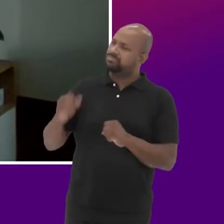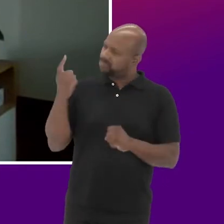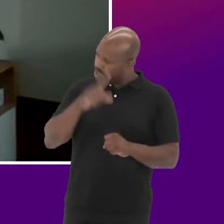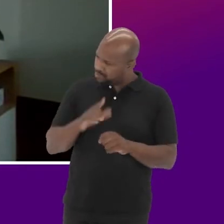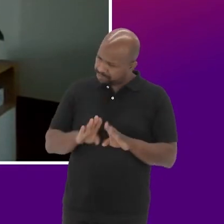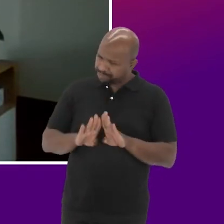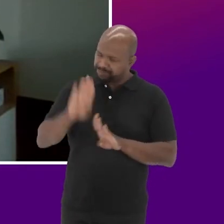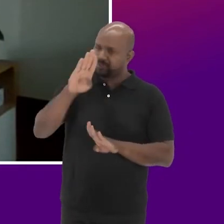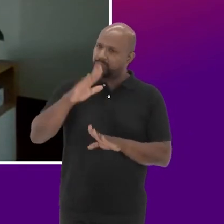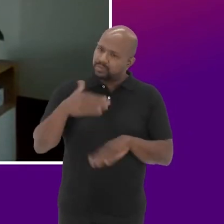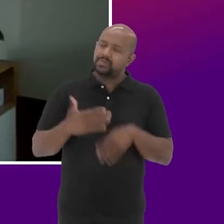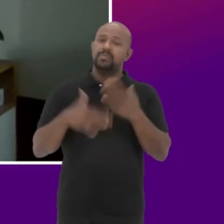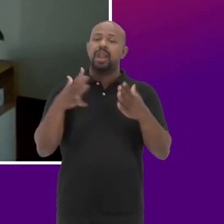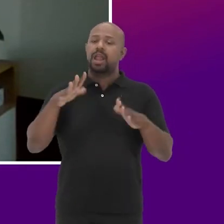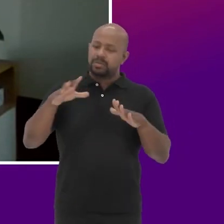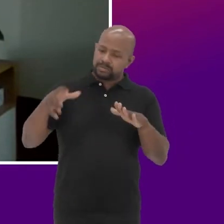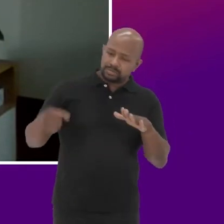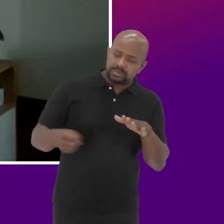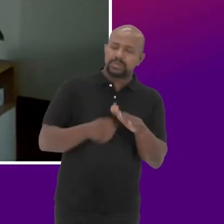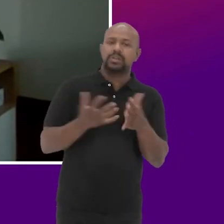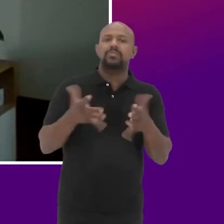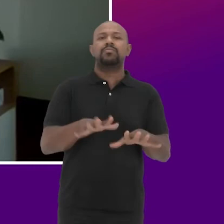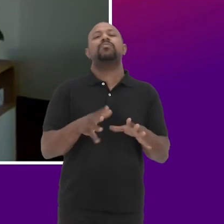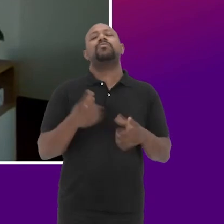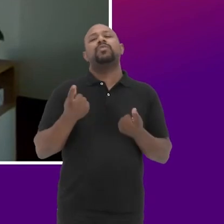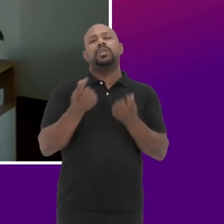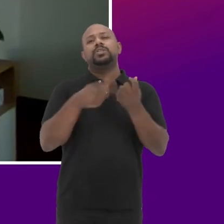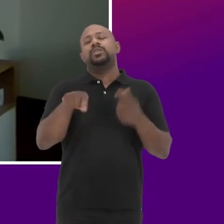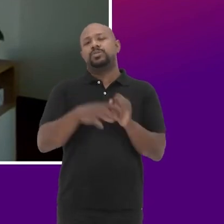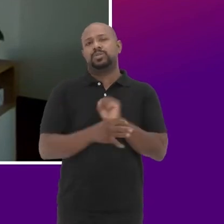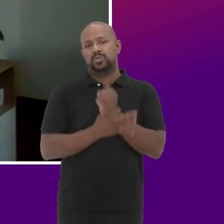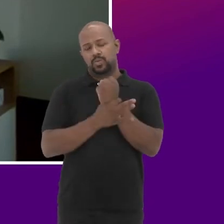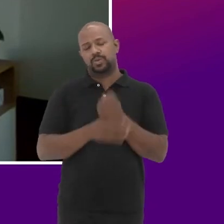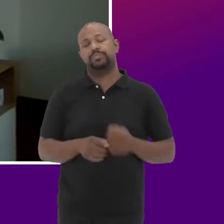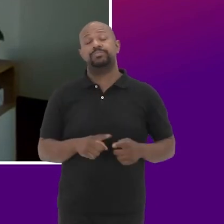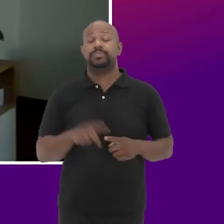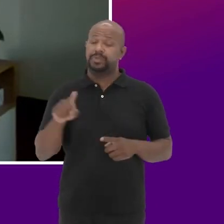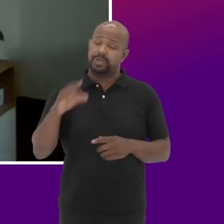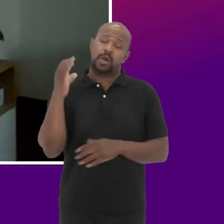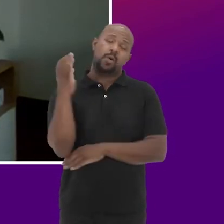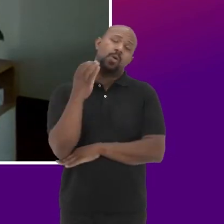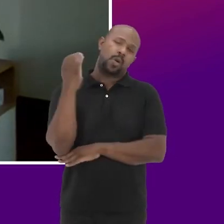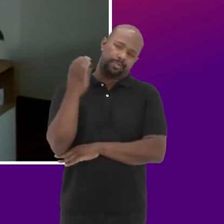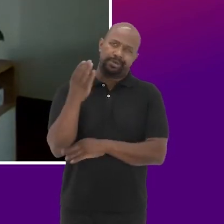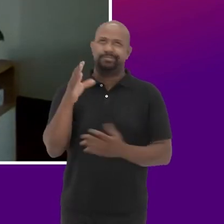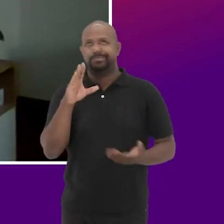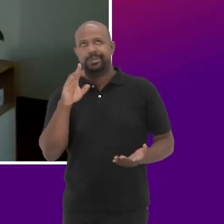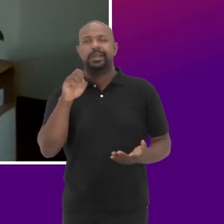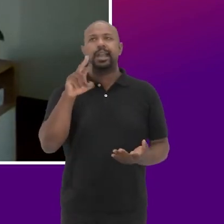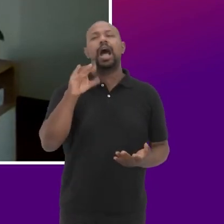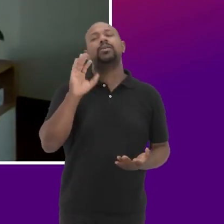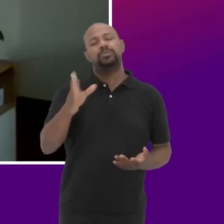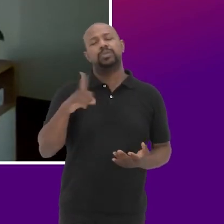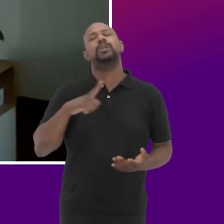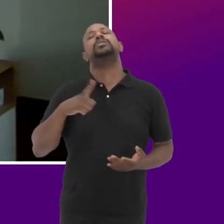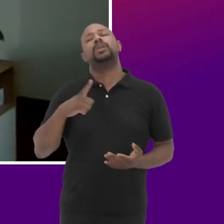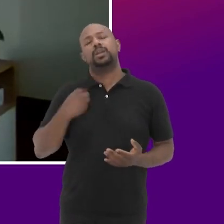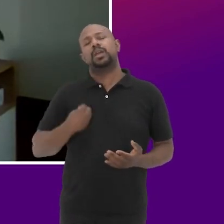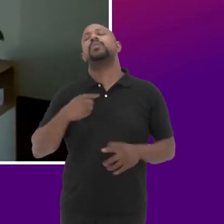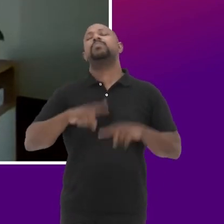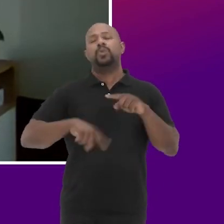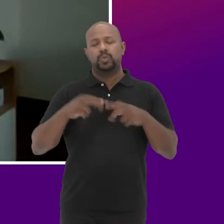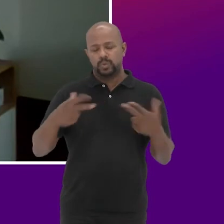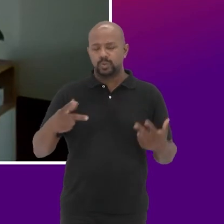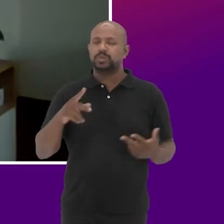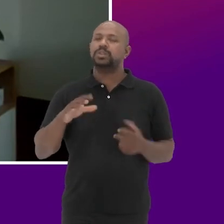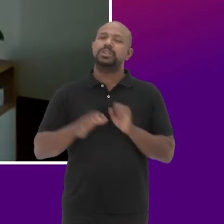para avançar na inclusão financeira dos seguros. Apesar de que na Colômbia, é claro que já existem produtos